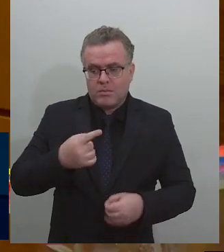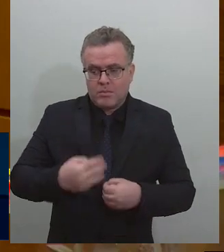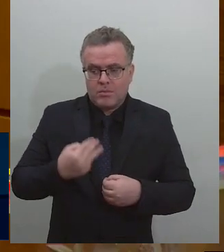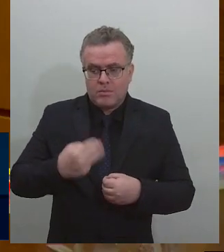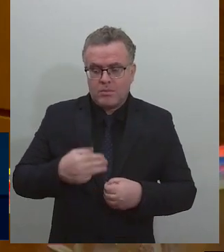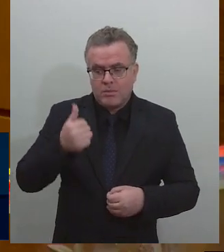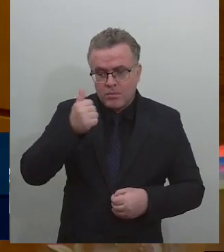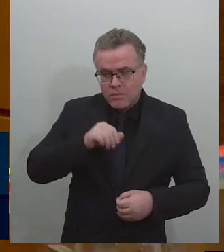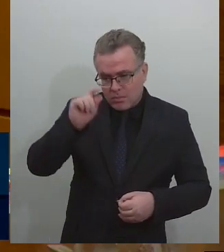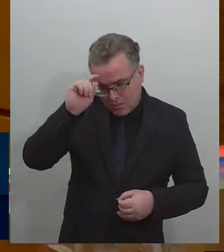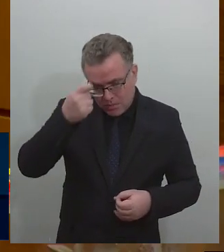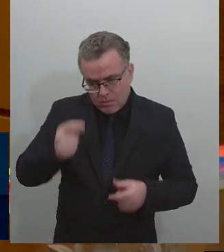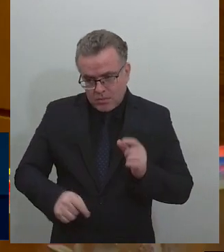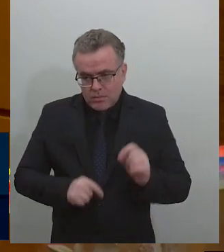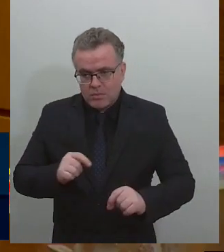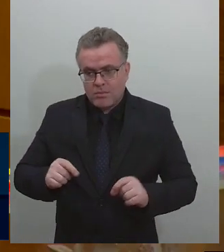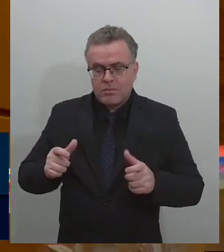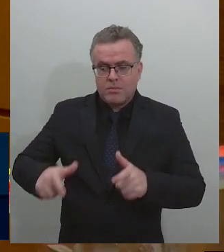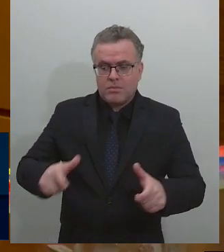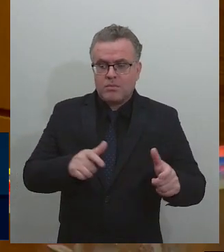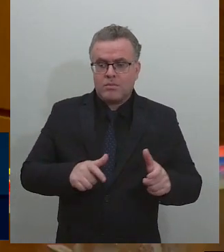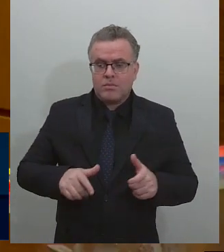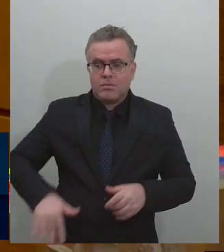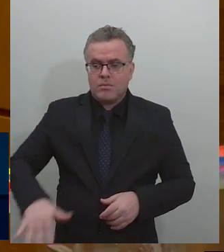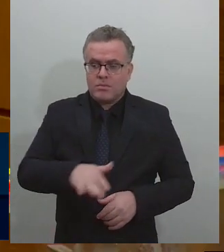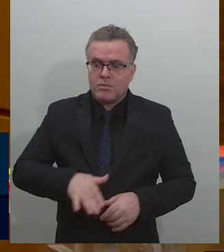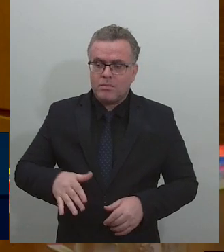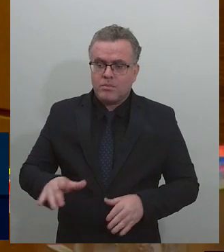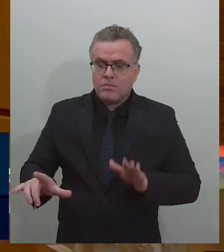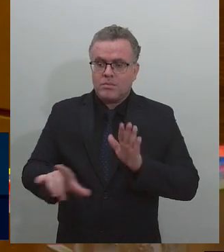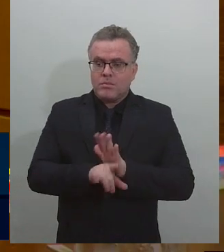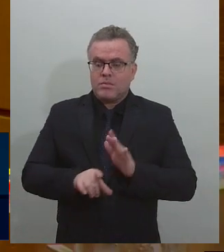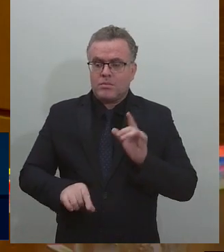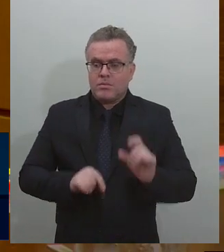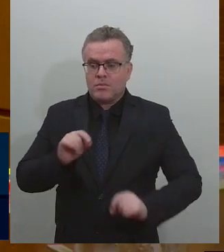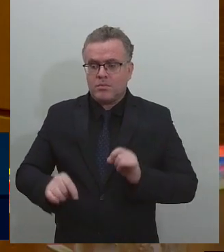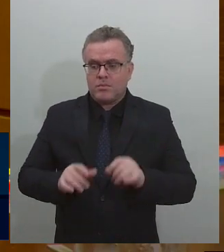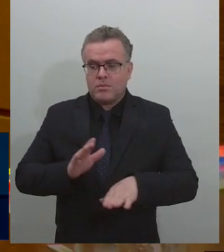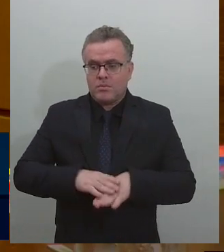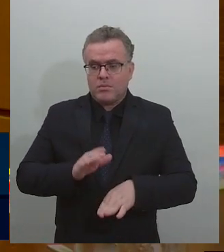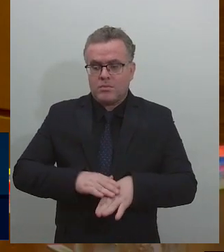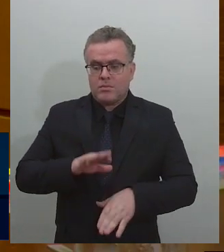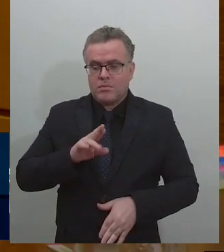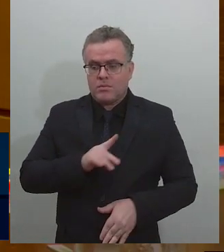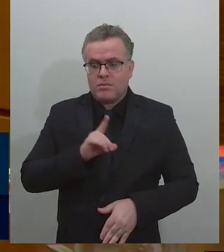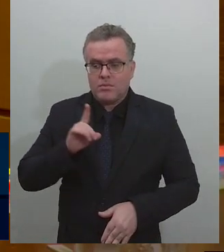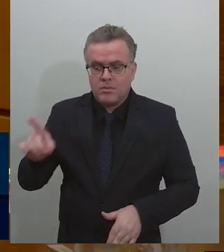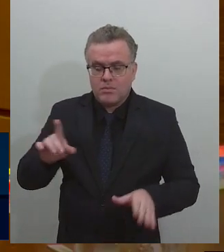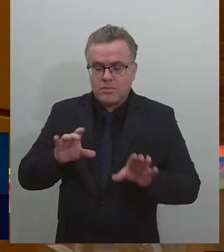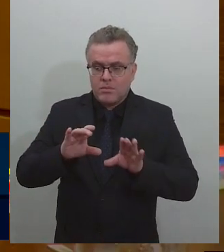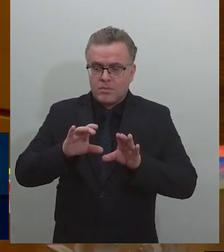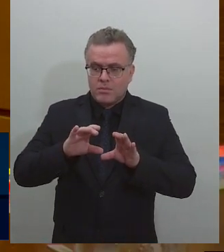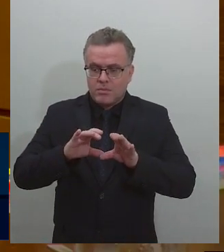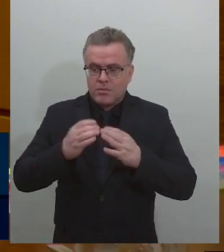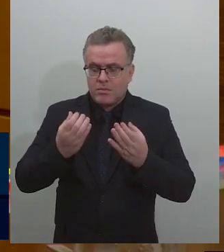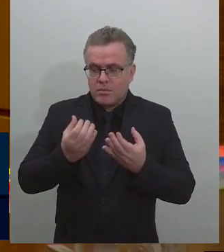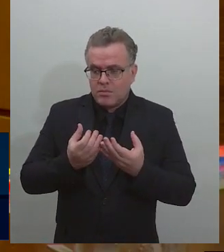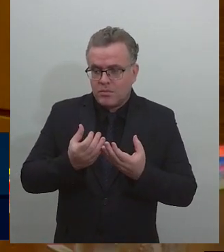Rejane Maria, lei, né, de minha autoria na Câmara Municipal de Aracaju, e o Dia